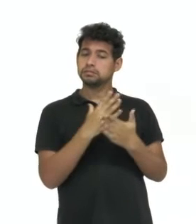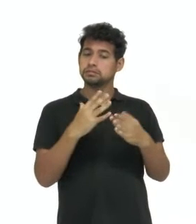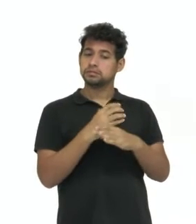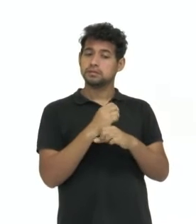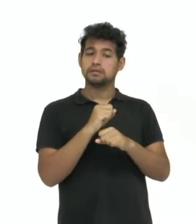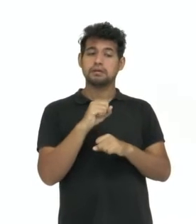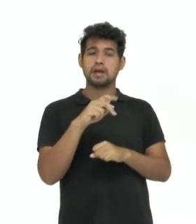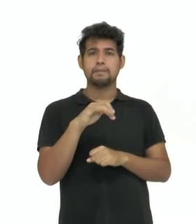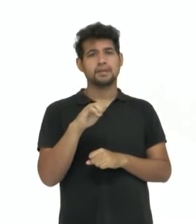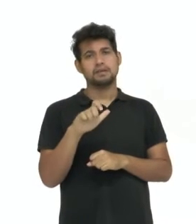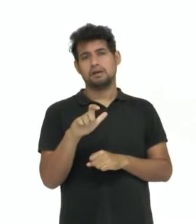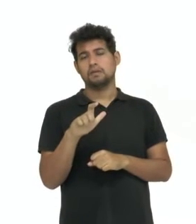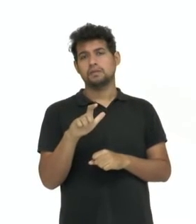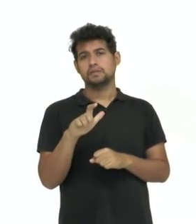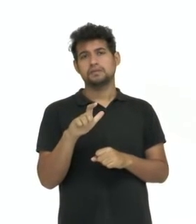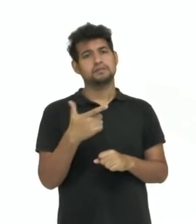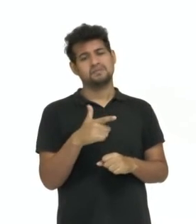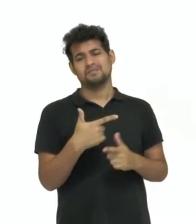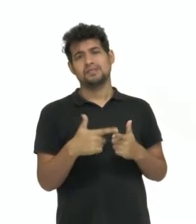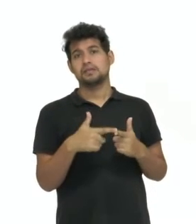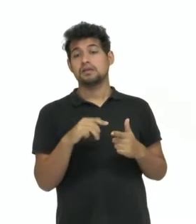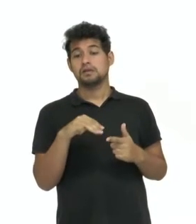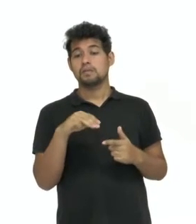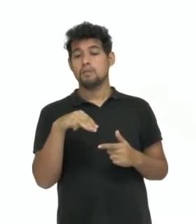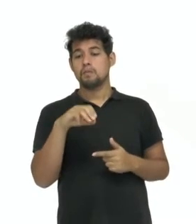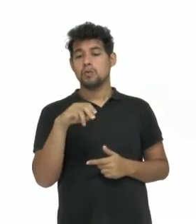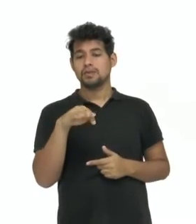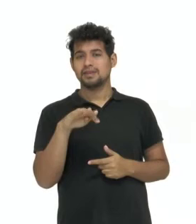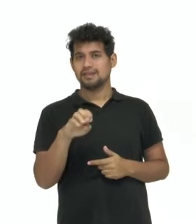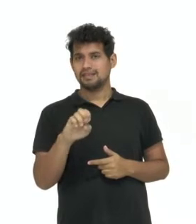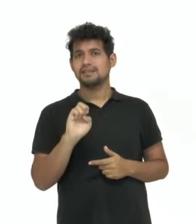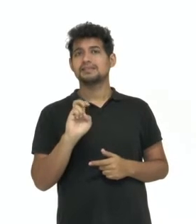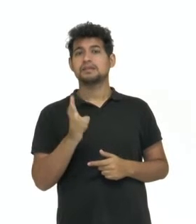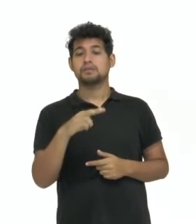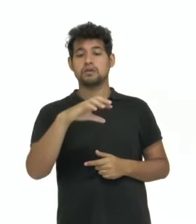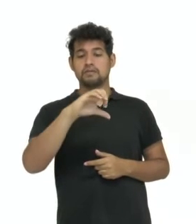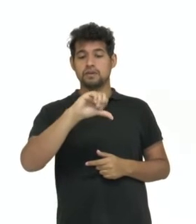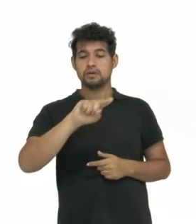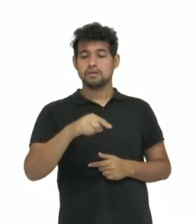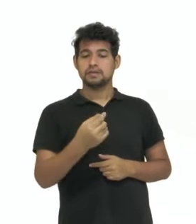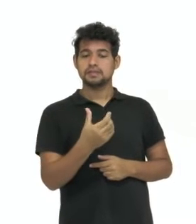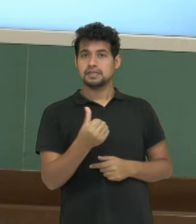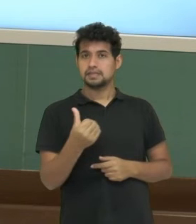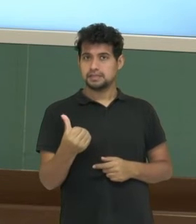capital, não tem problema. O montante sempre vai dar um valor decimal ali,